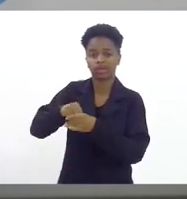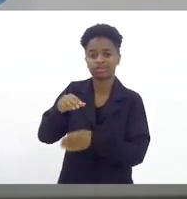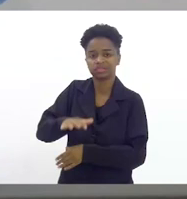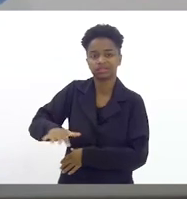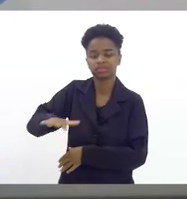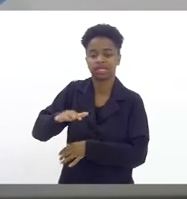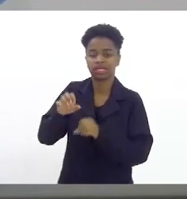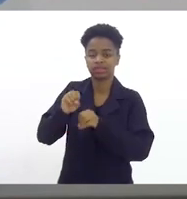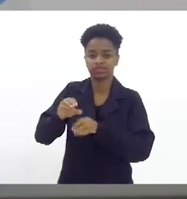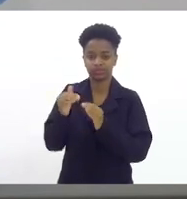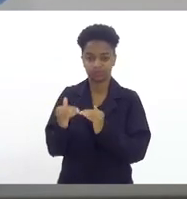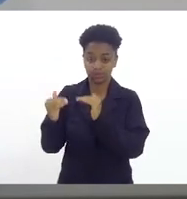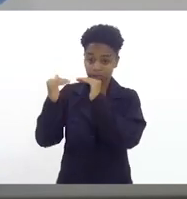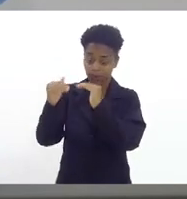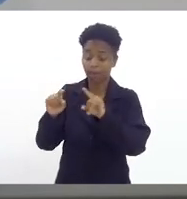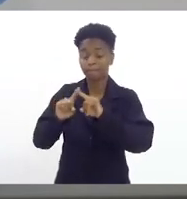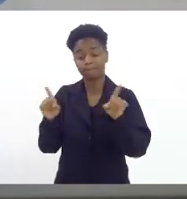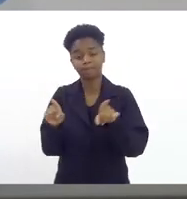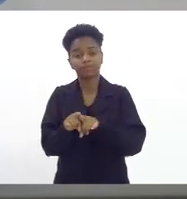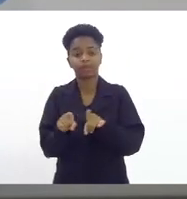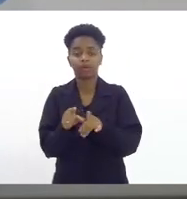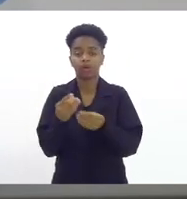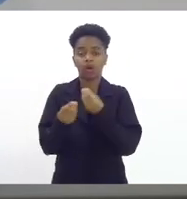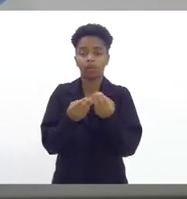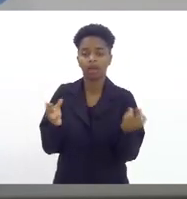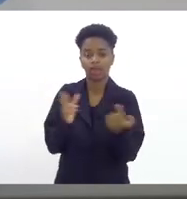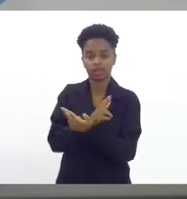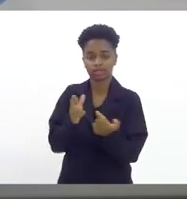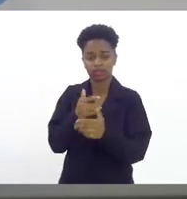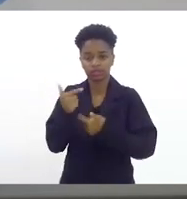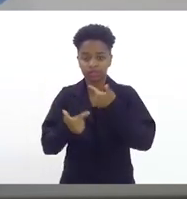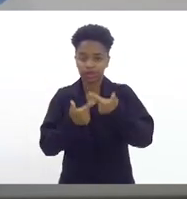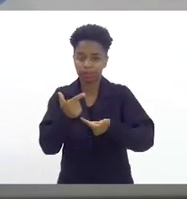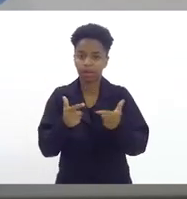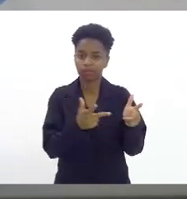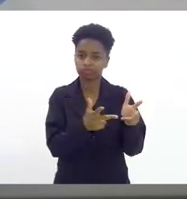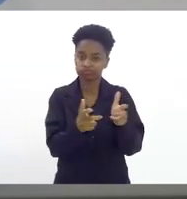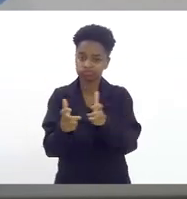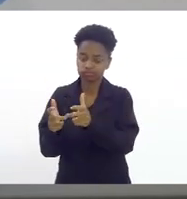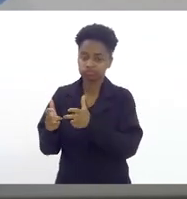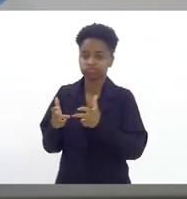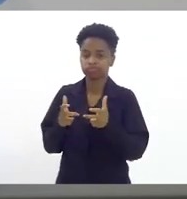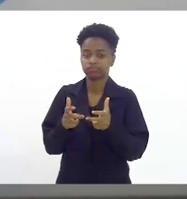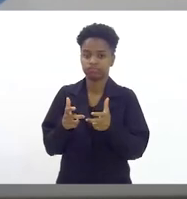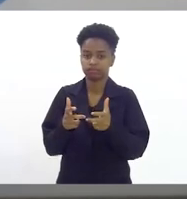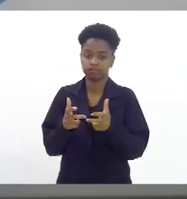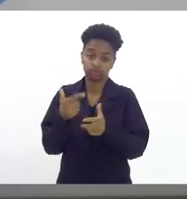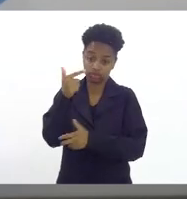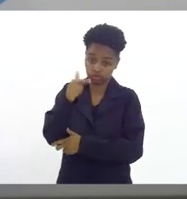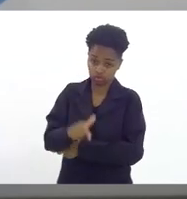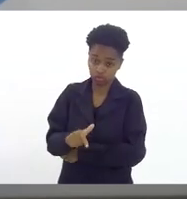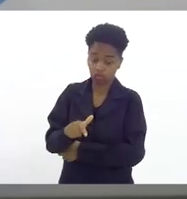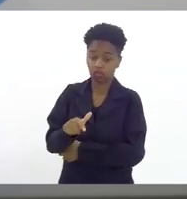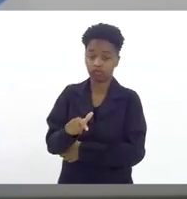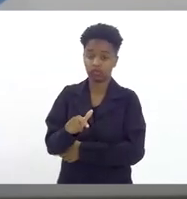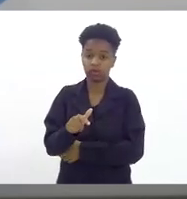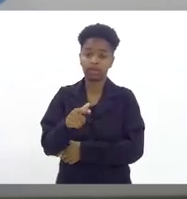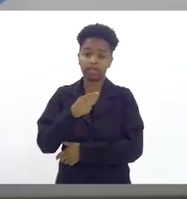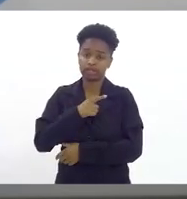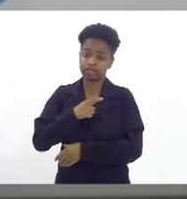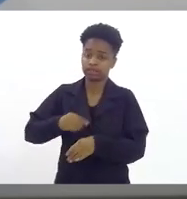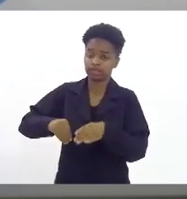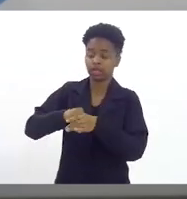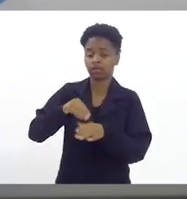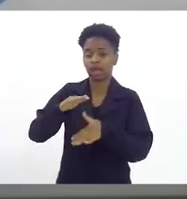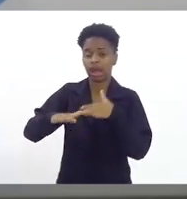superior mas também no que se refere as relações laborais é observar da mais uma vez na natureza sugêneres no